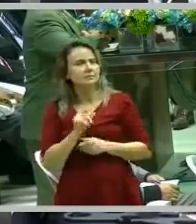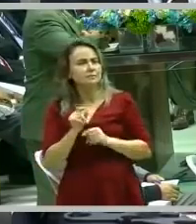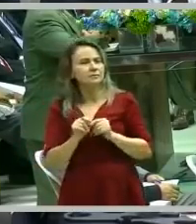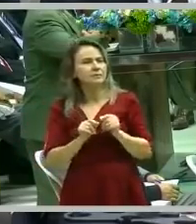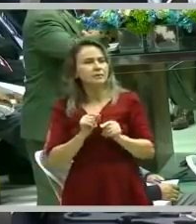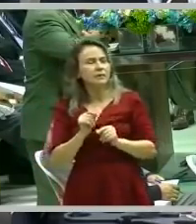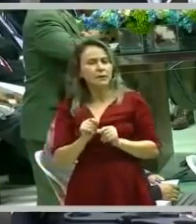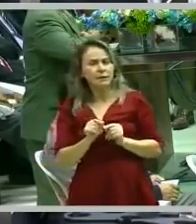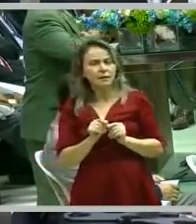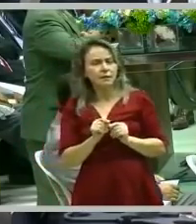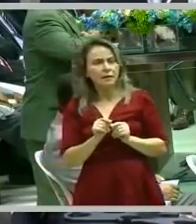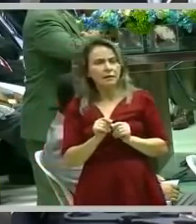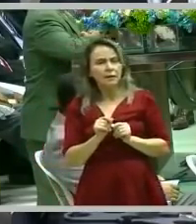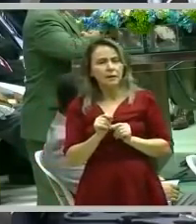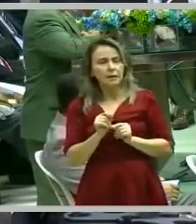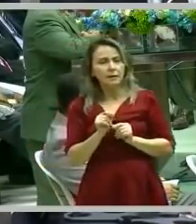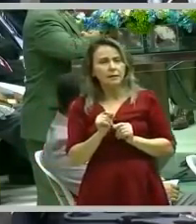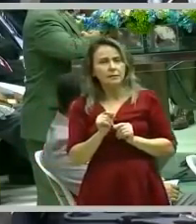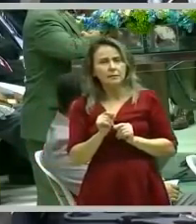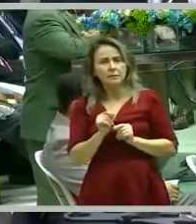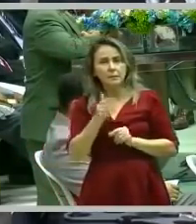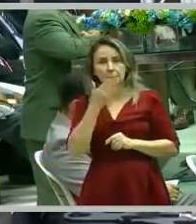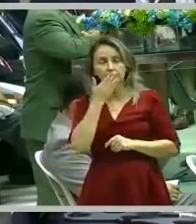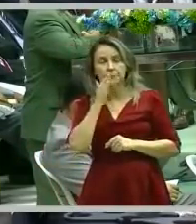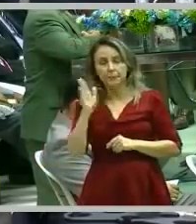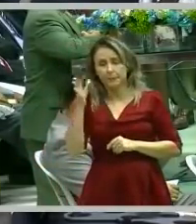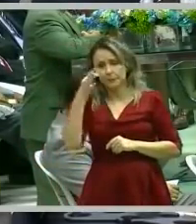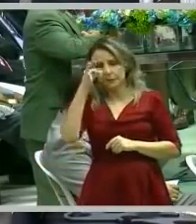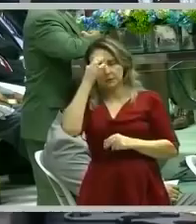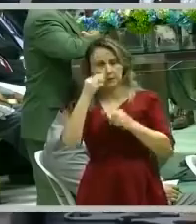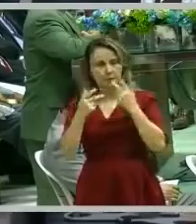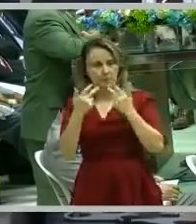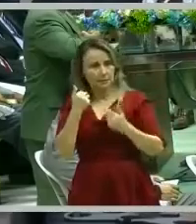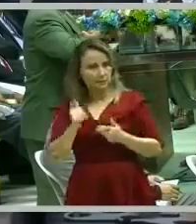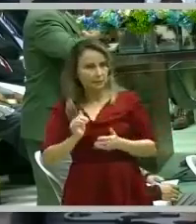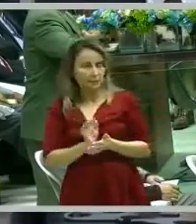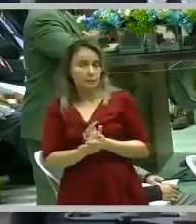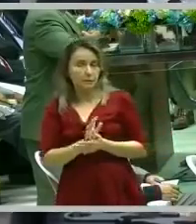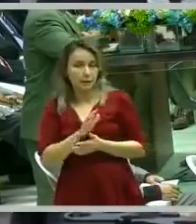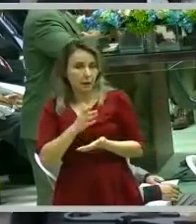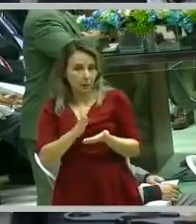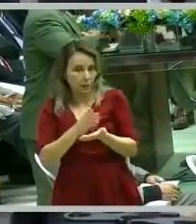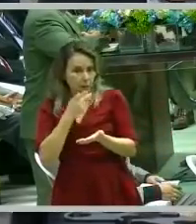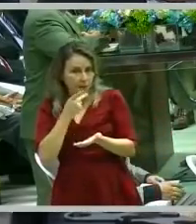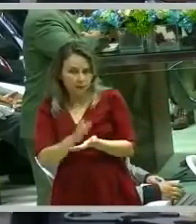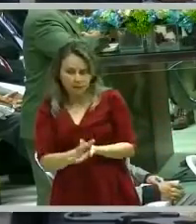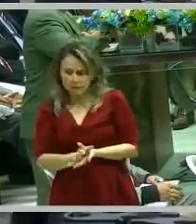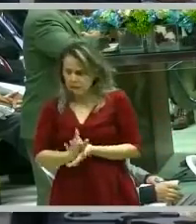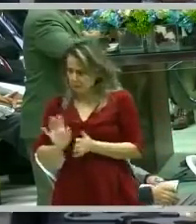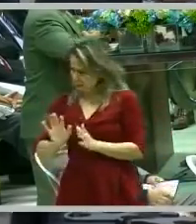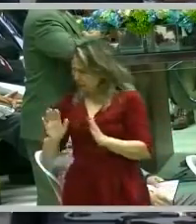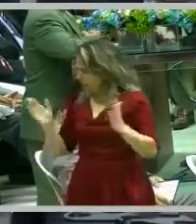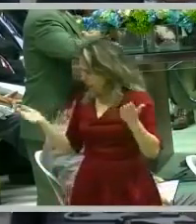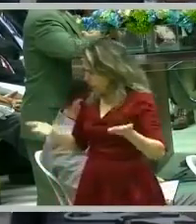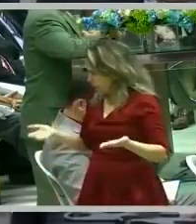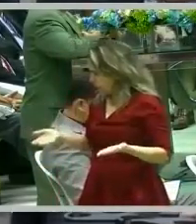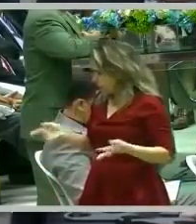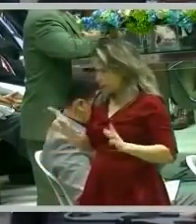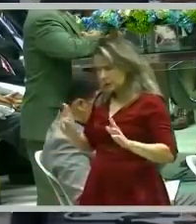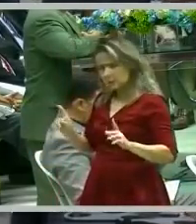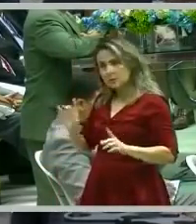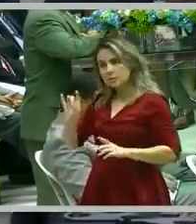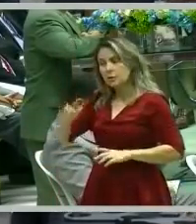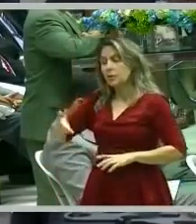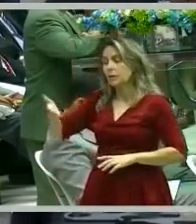tomar, vamos ver, essa promessa do batismo com o Espírito Santo. Alguém diz, não, irmão, era só para aqueles dias. Essa promessa do dom